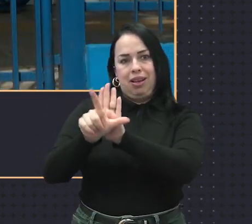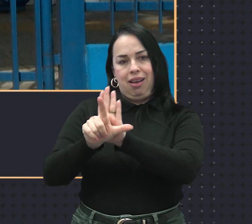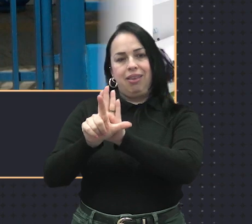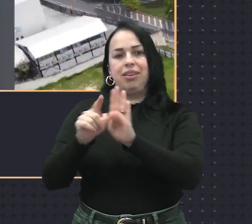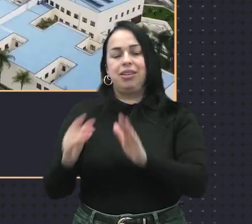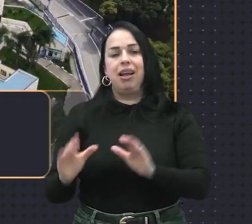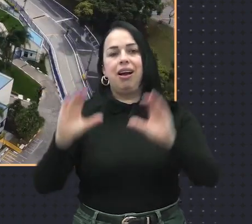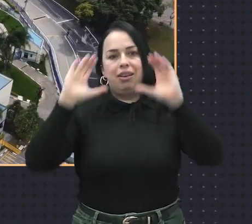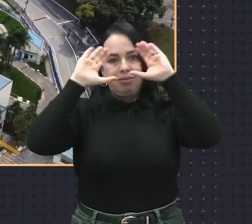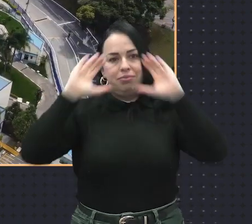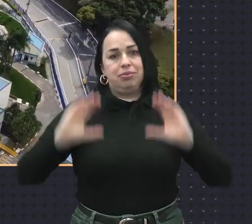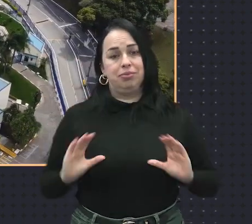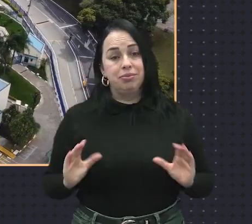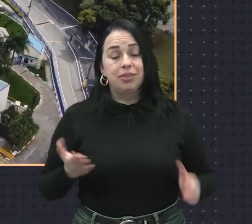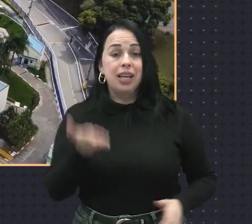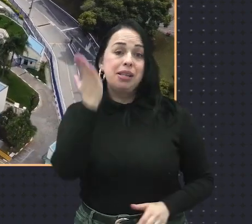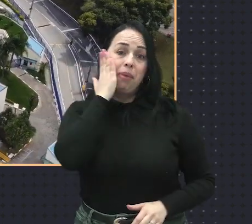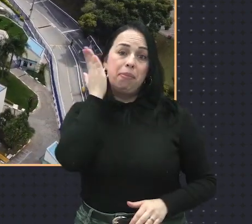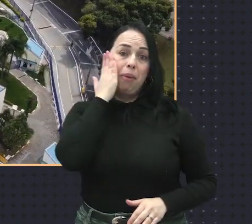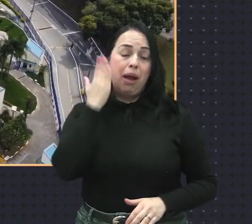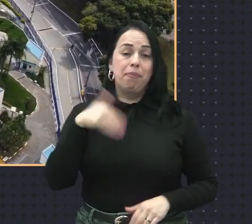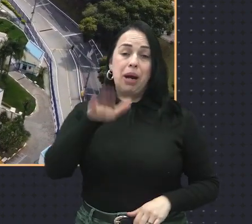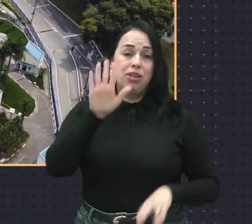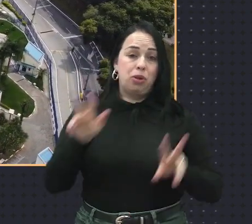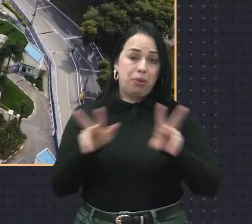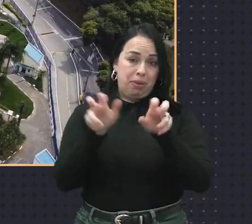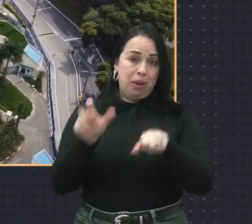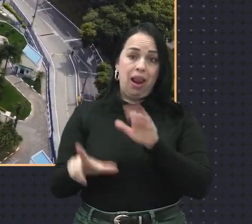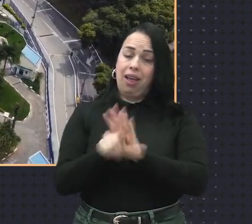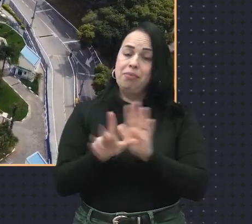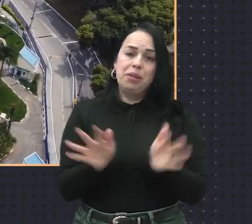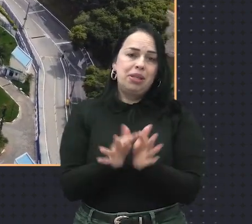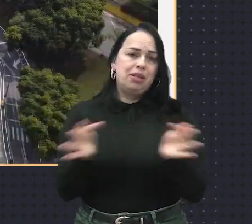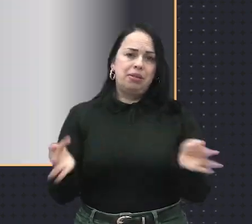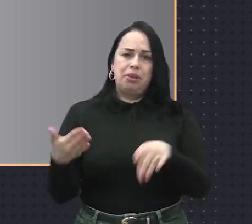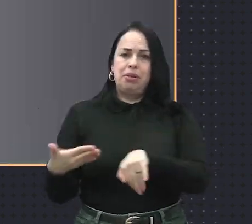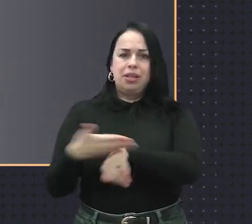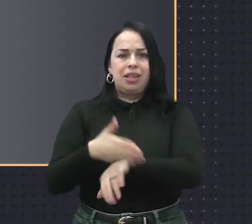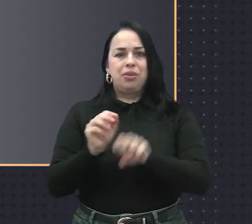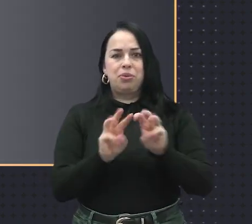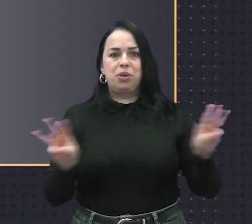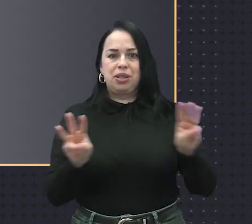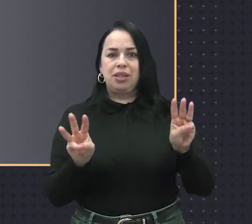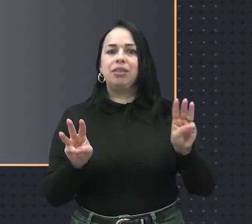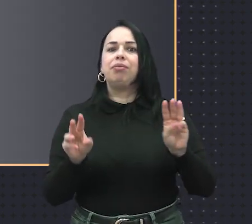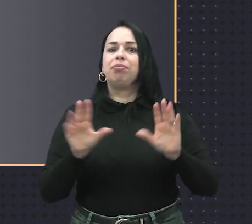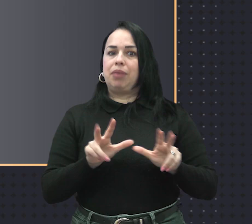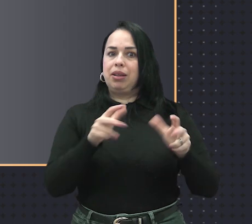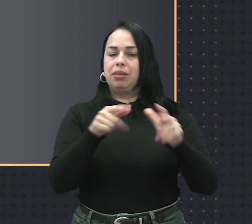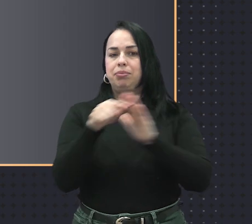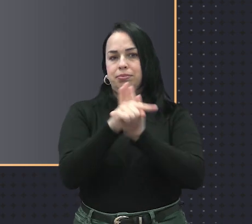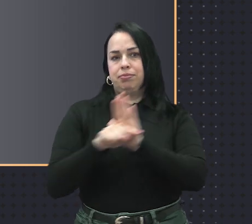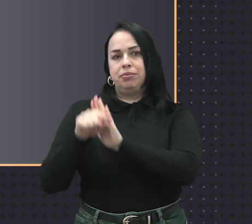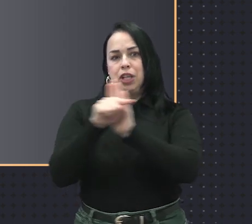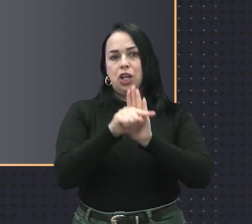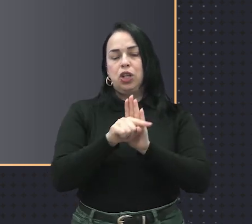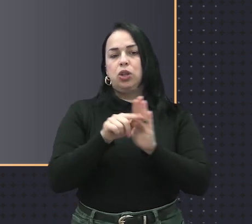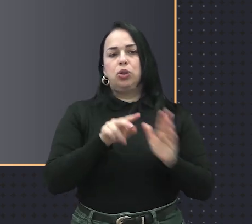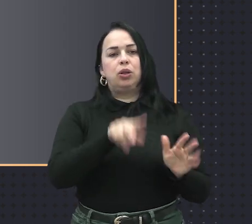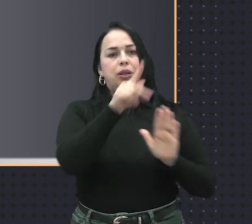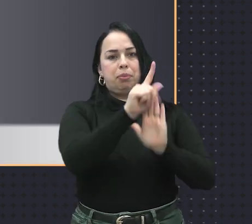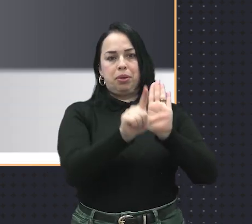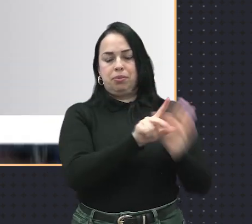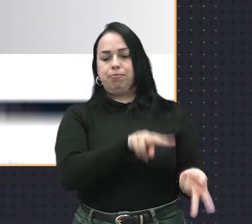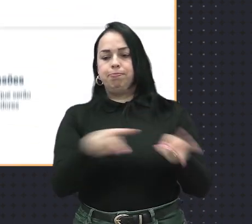sociedade. Quer saber mais sobre as leis da nossa cidade? É simples. No site da Câmara você pode pesquisar todas as propostas